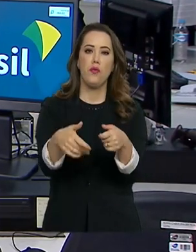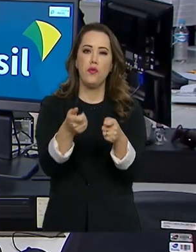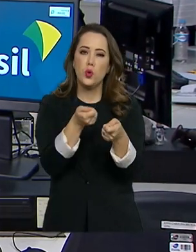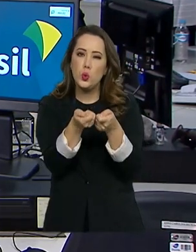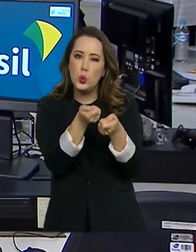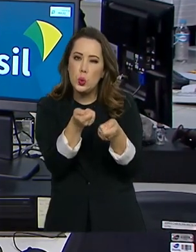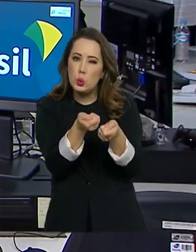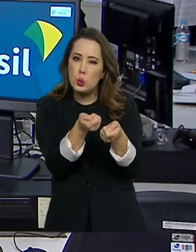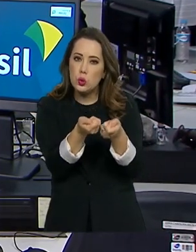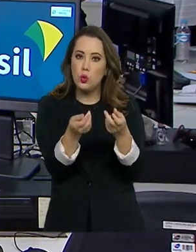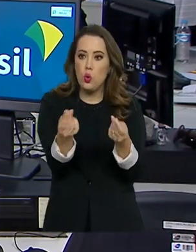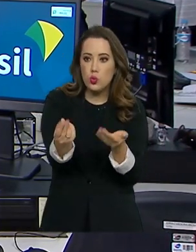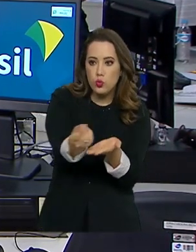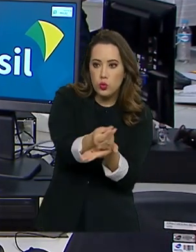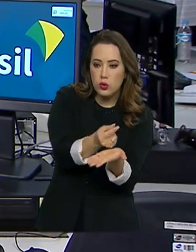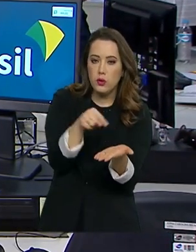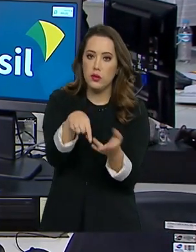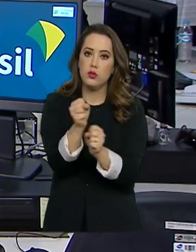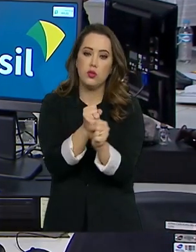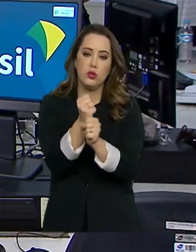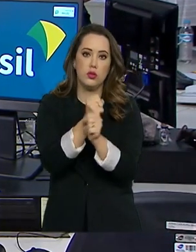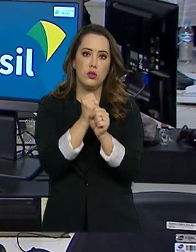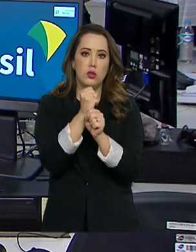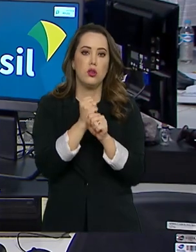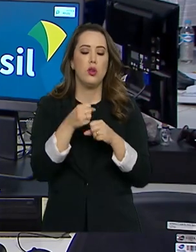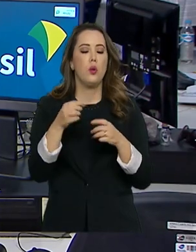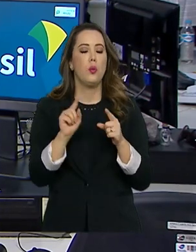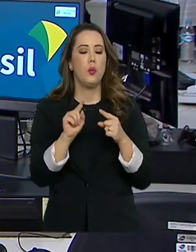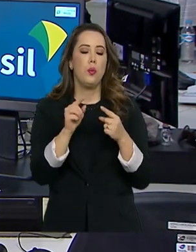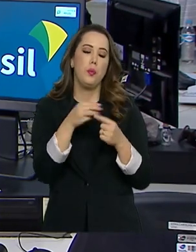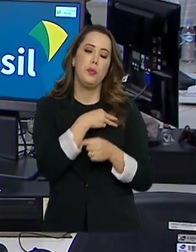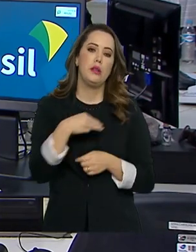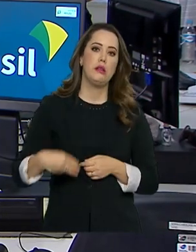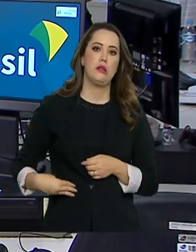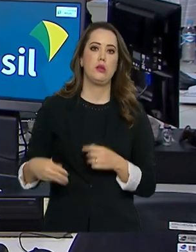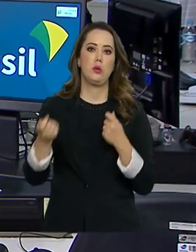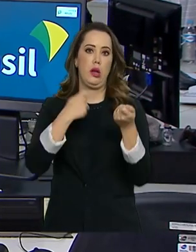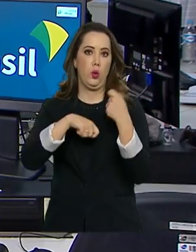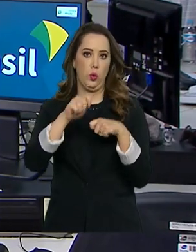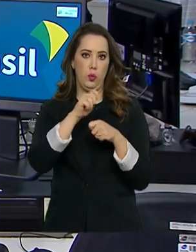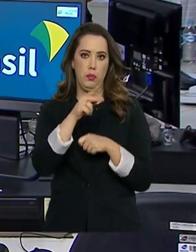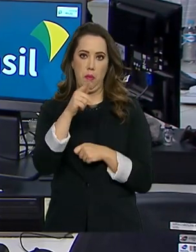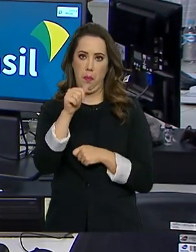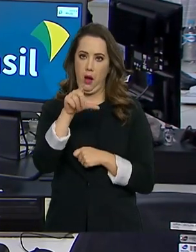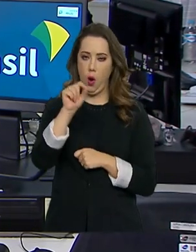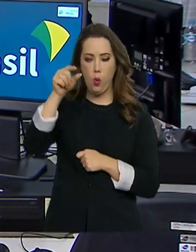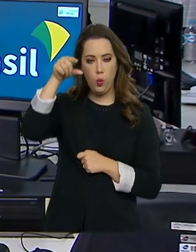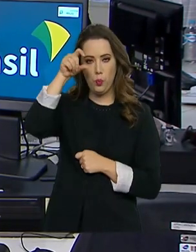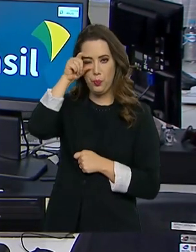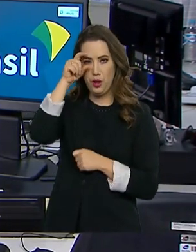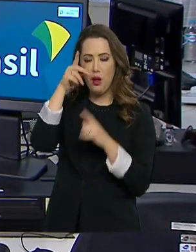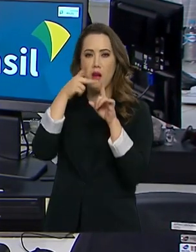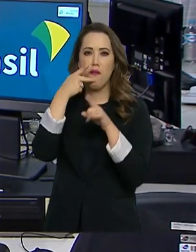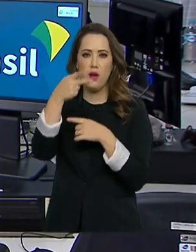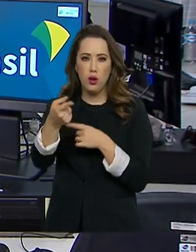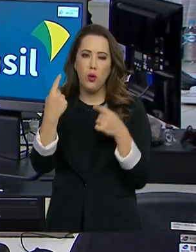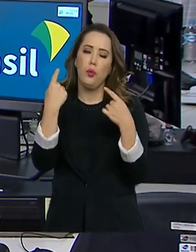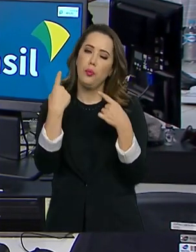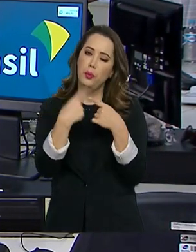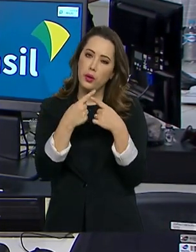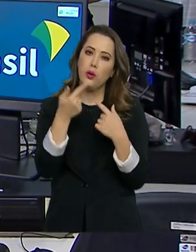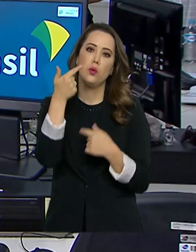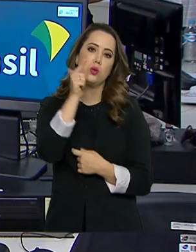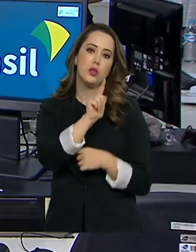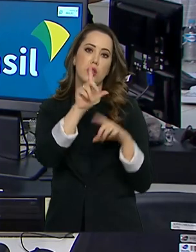do orçamento deste ano de acordo com o ministro da economia paulo guedes a medida foi possível porque o déficit orçamentário em 2009